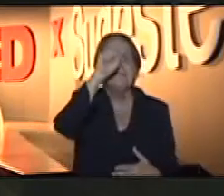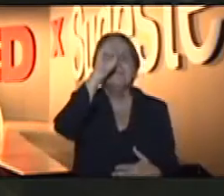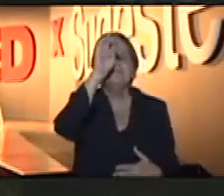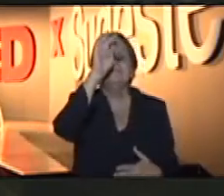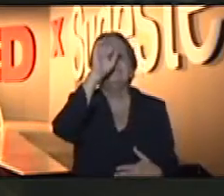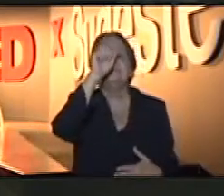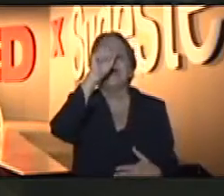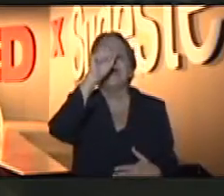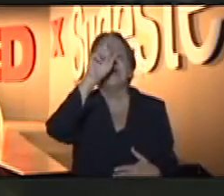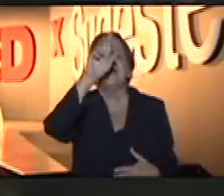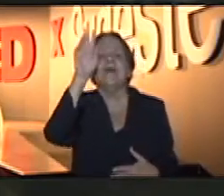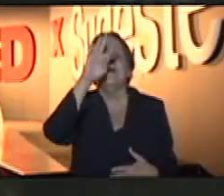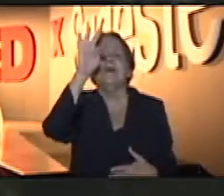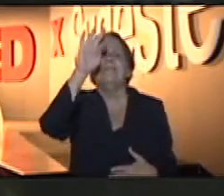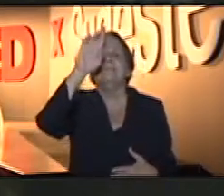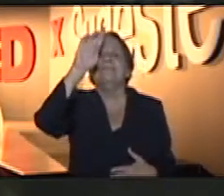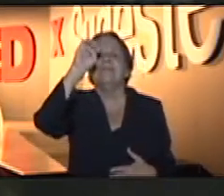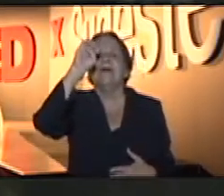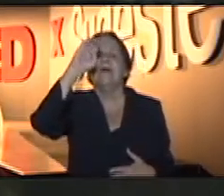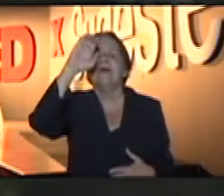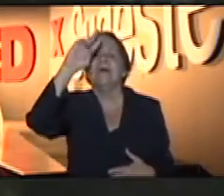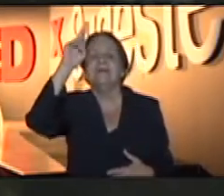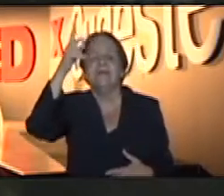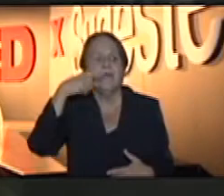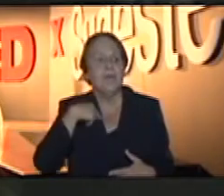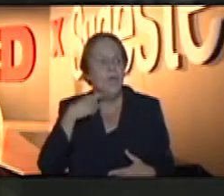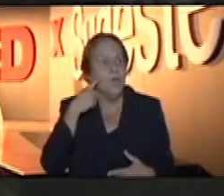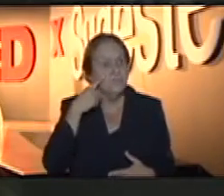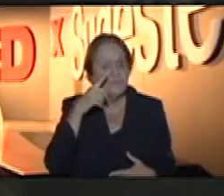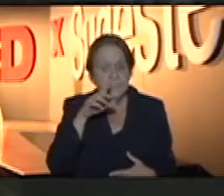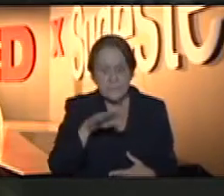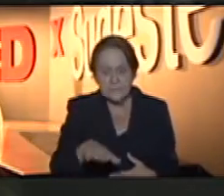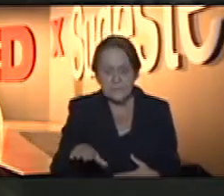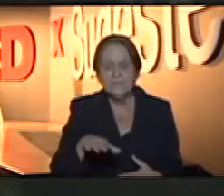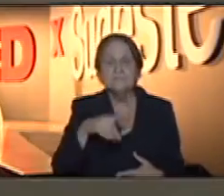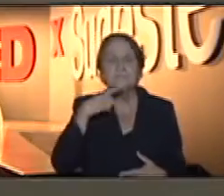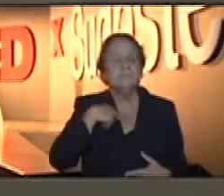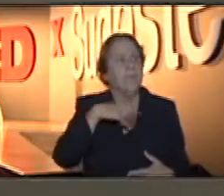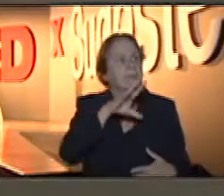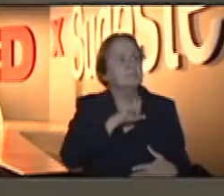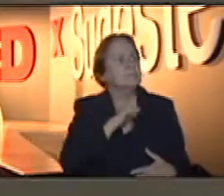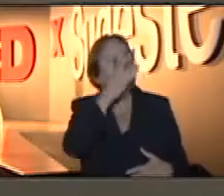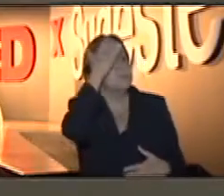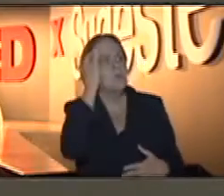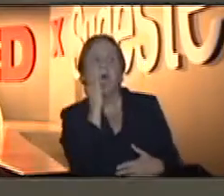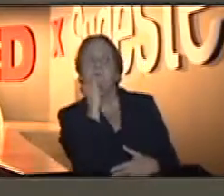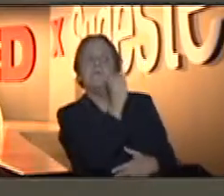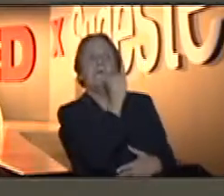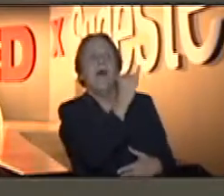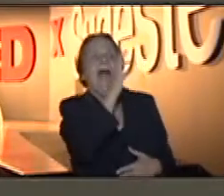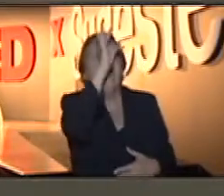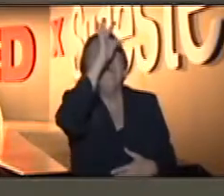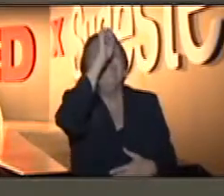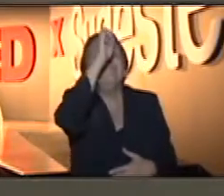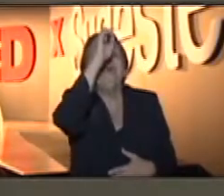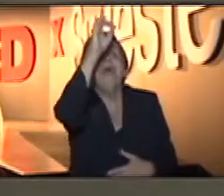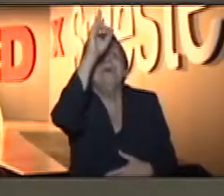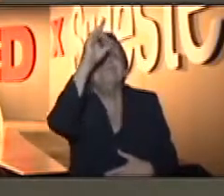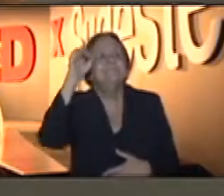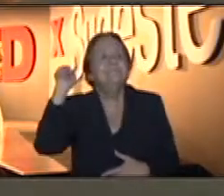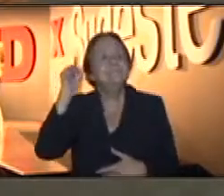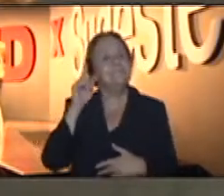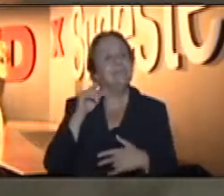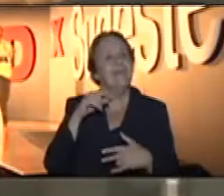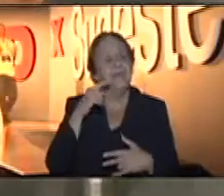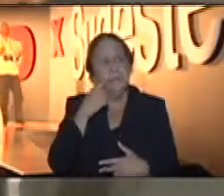de 24 horas eu ouvi uma apaixonada falar do Ted que me contagiou eu já conhecia ela falou do